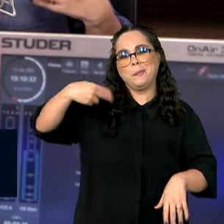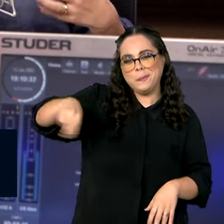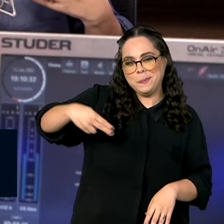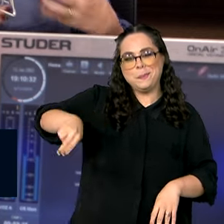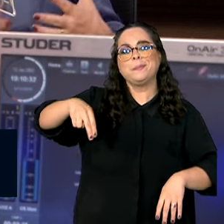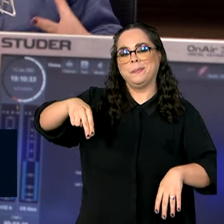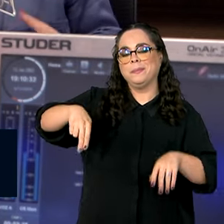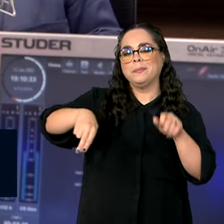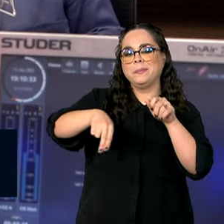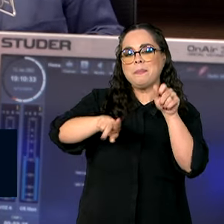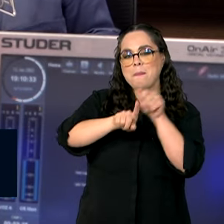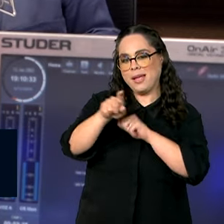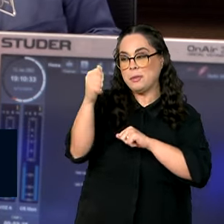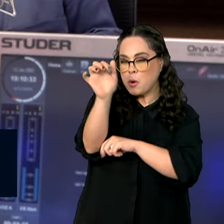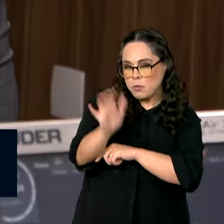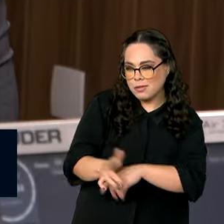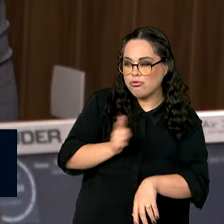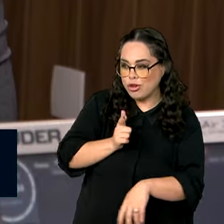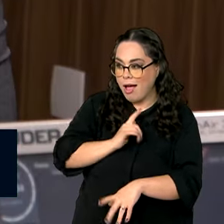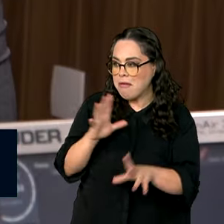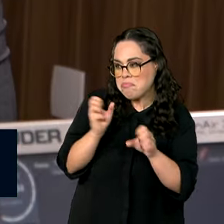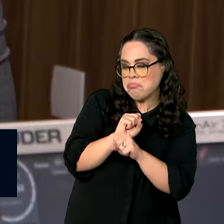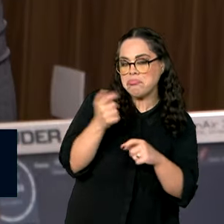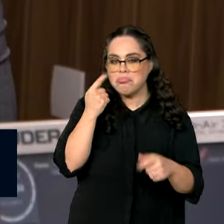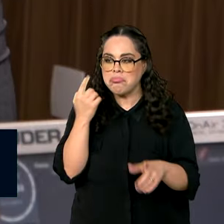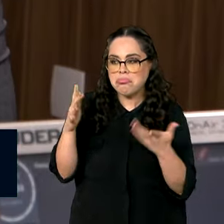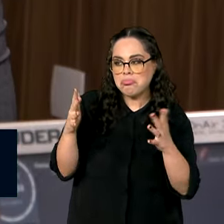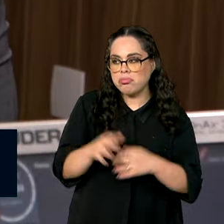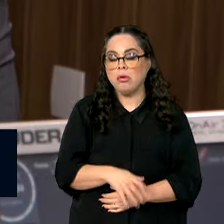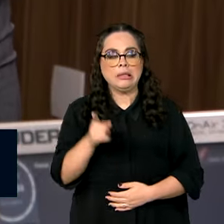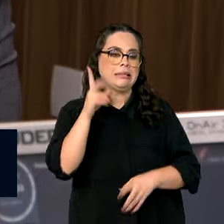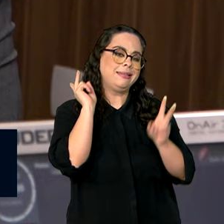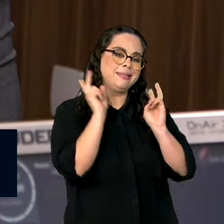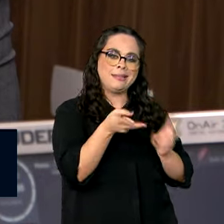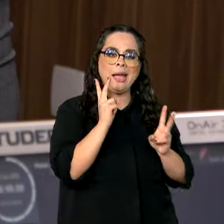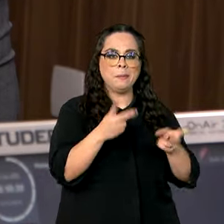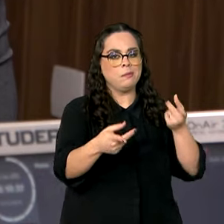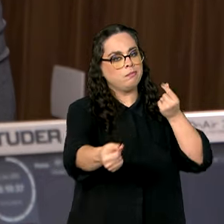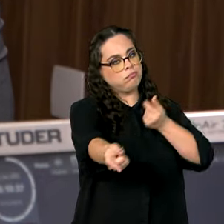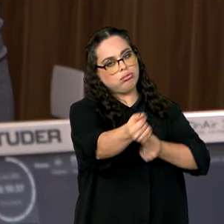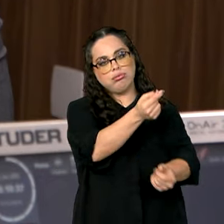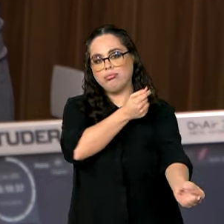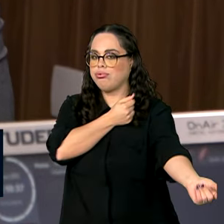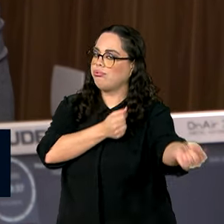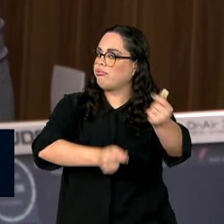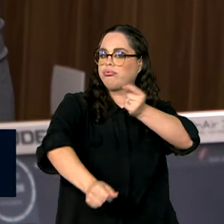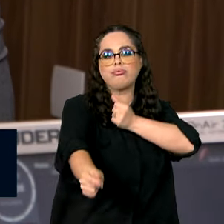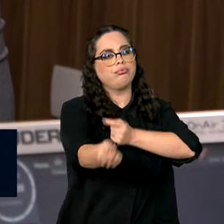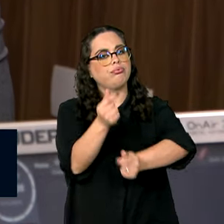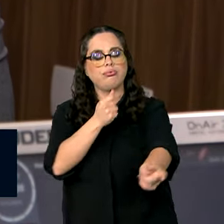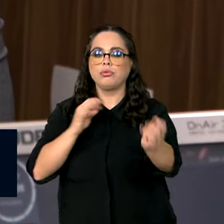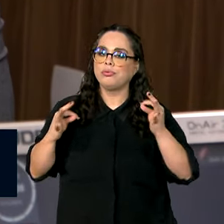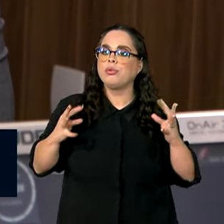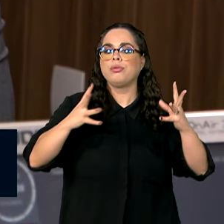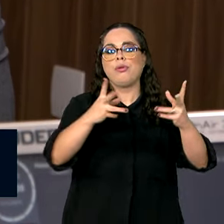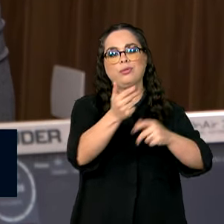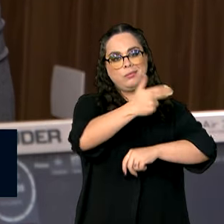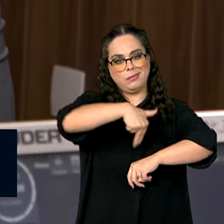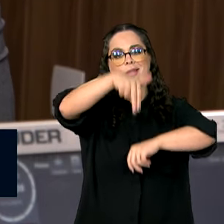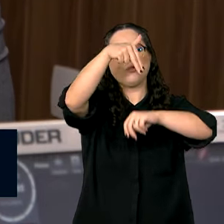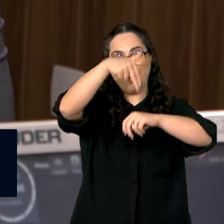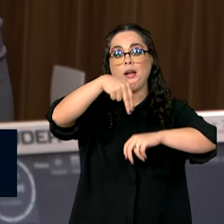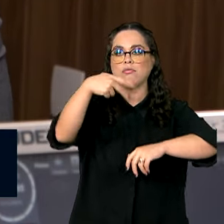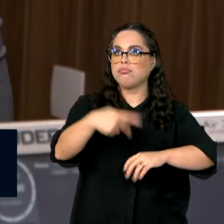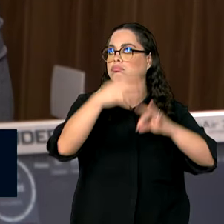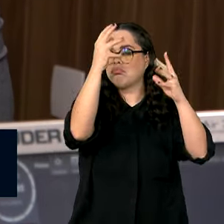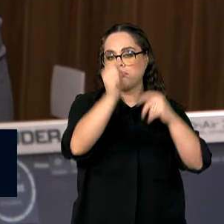que tá essa questão dos números a black frider é sempre uma fase que movimenta bastante a economia a economia eh Nacional então assim